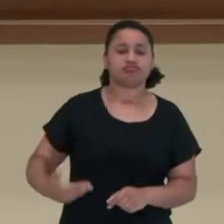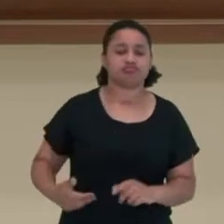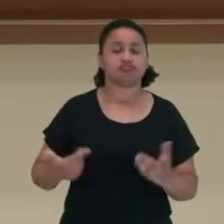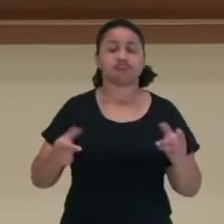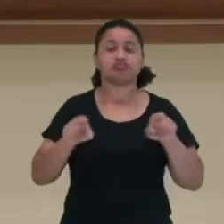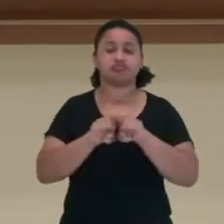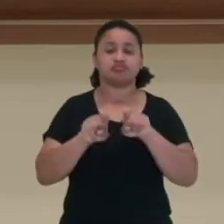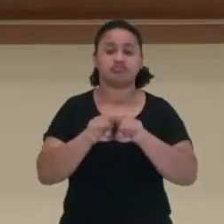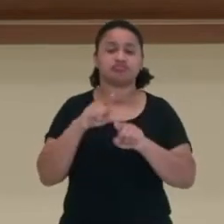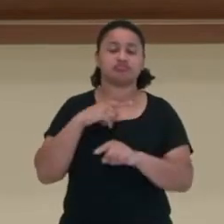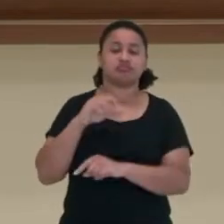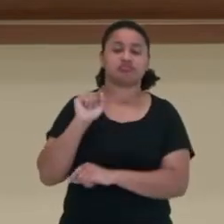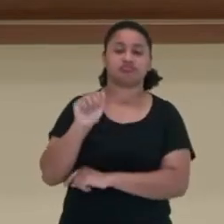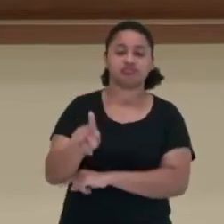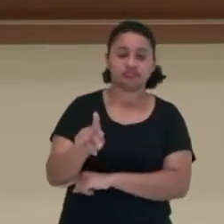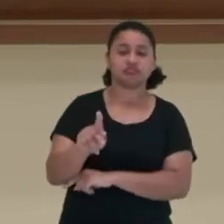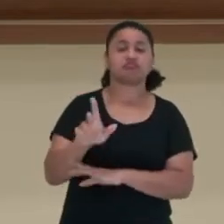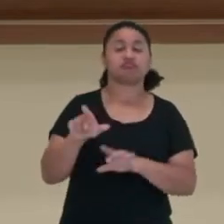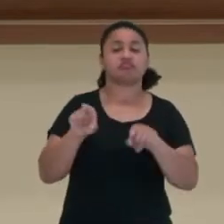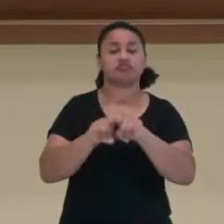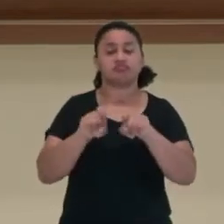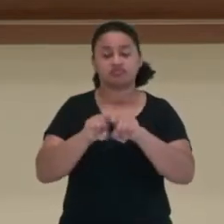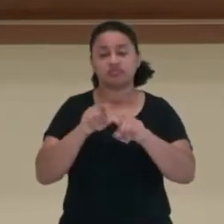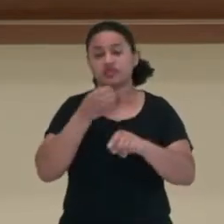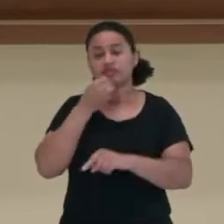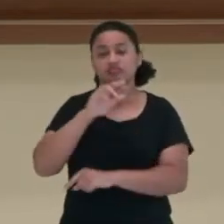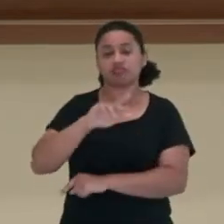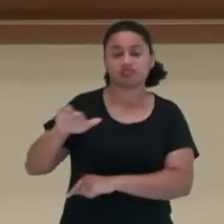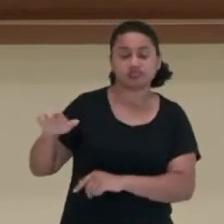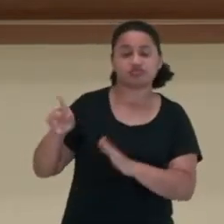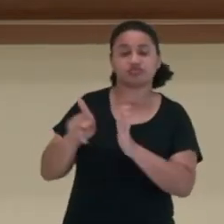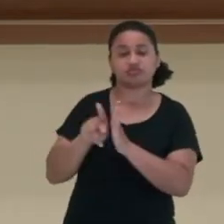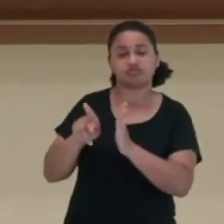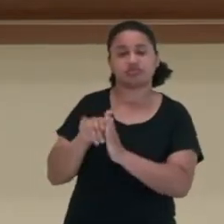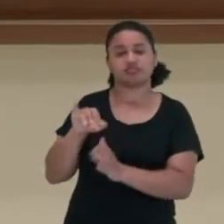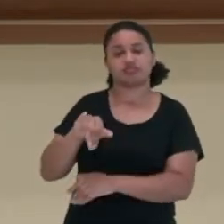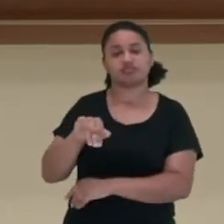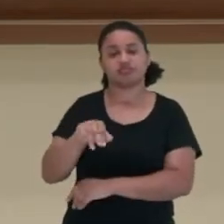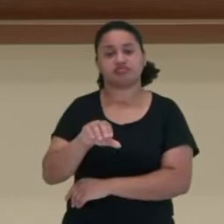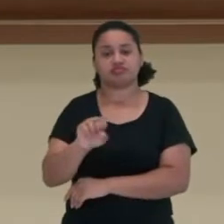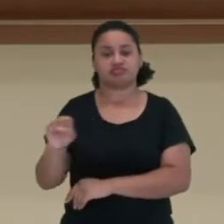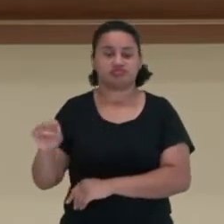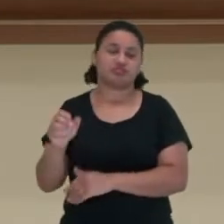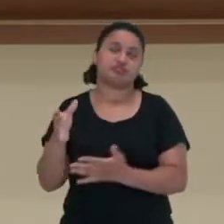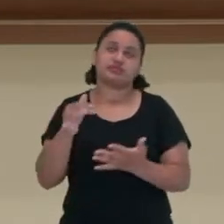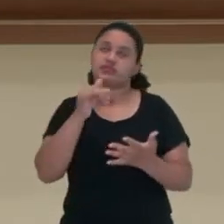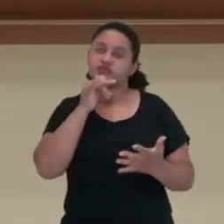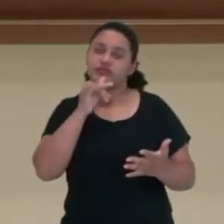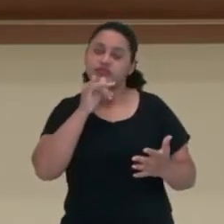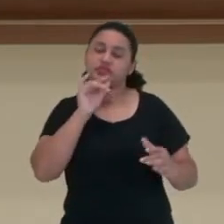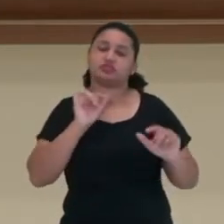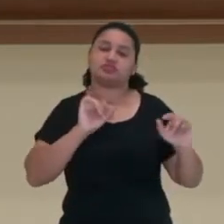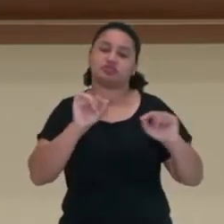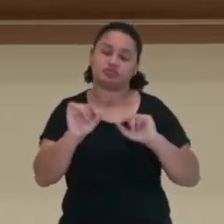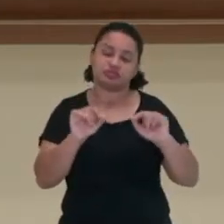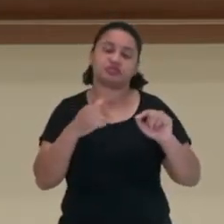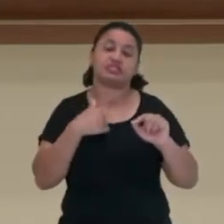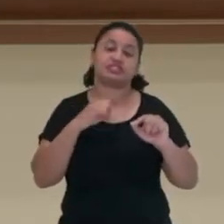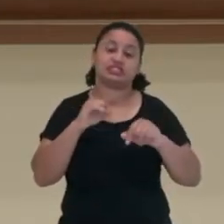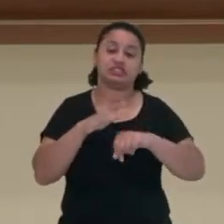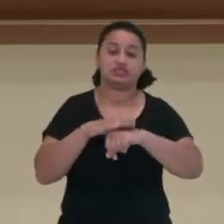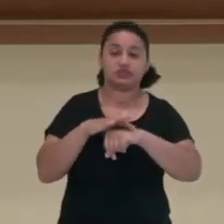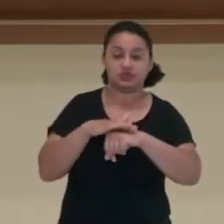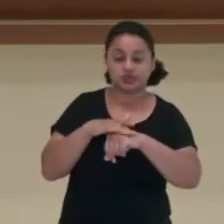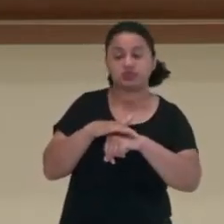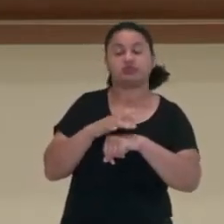da aposentadoria e também dos benefícios previdenciários. Por exemplo, a questão dele ficar doente, ele vai